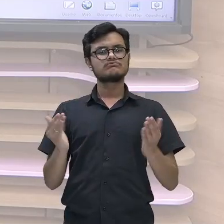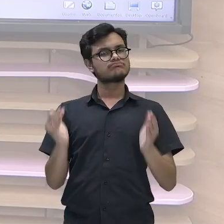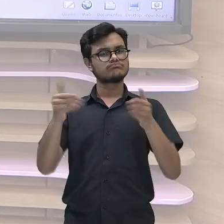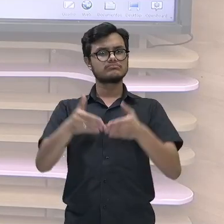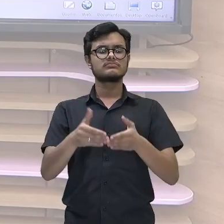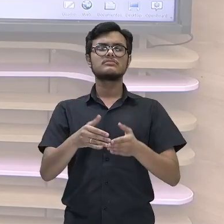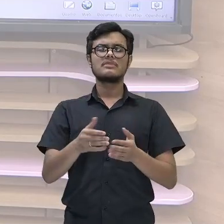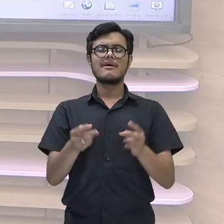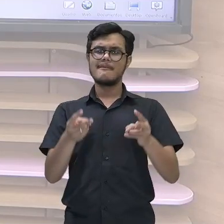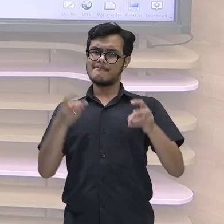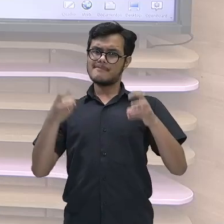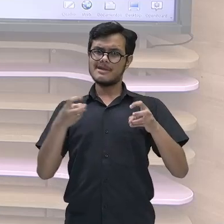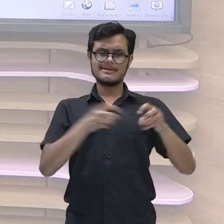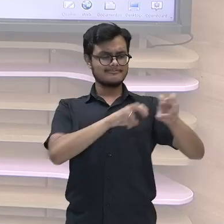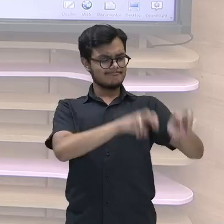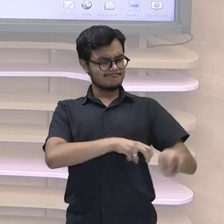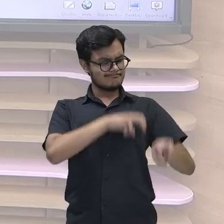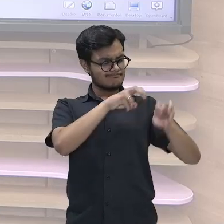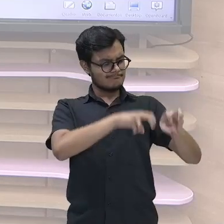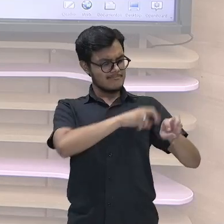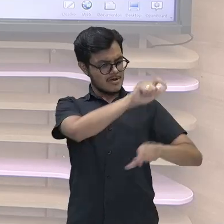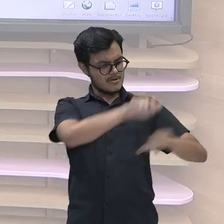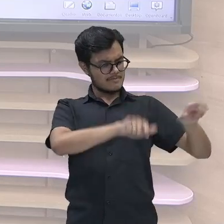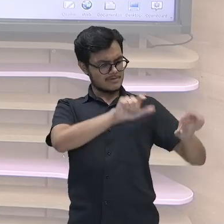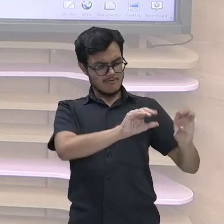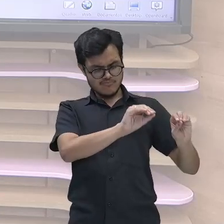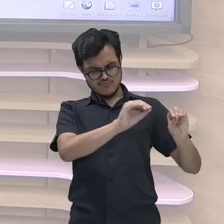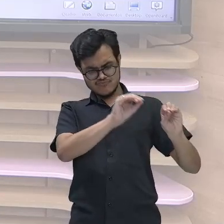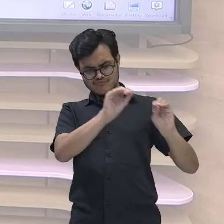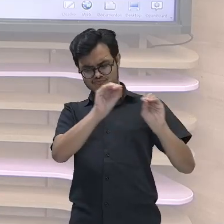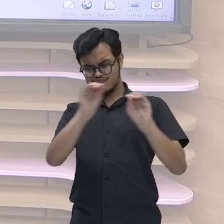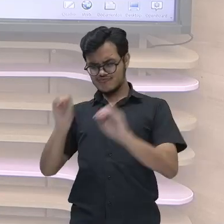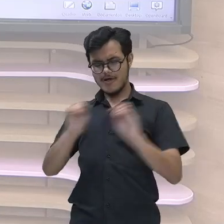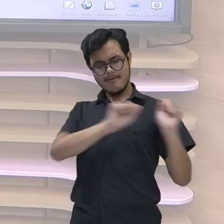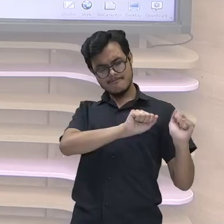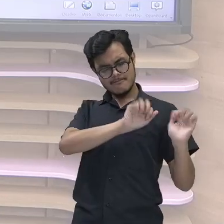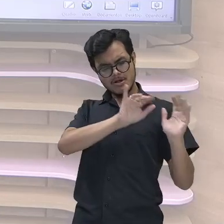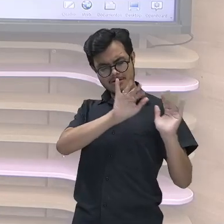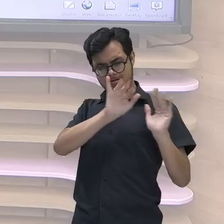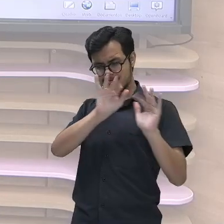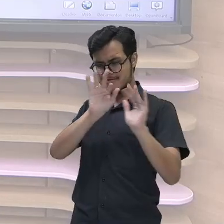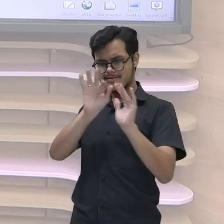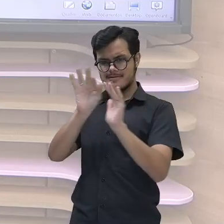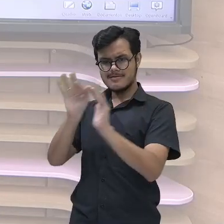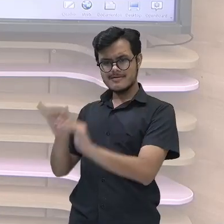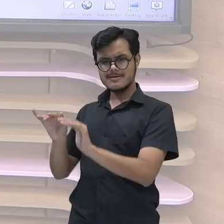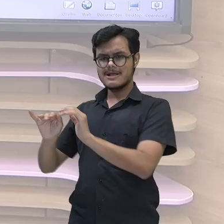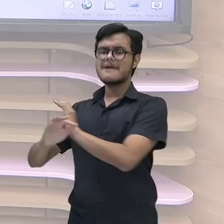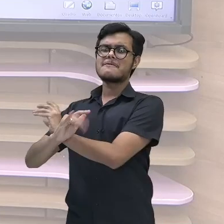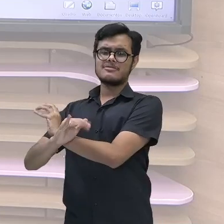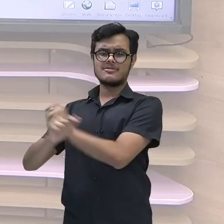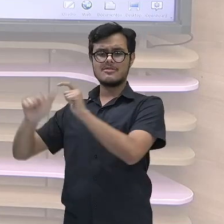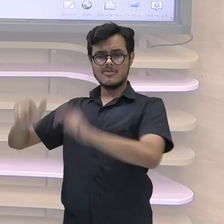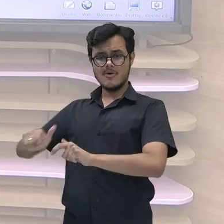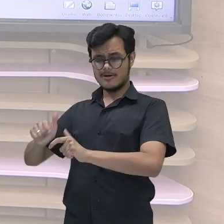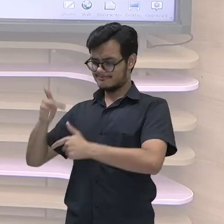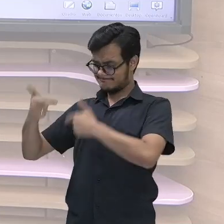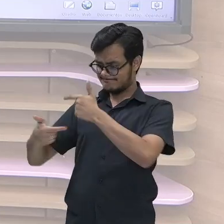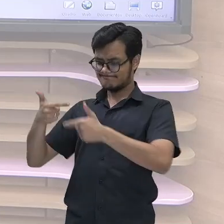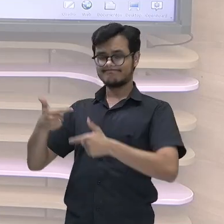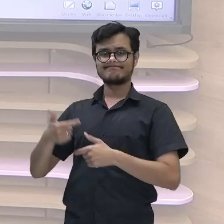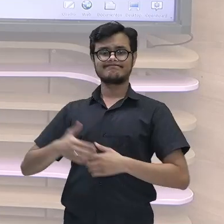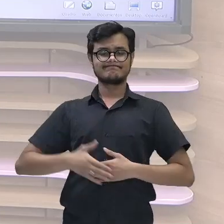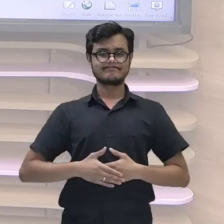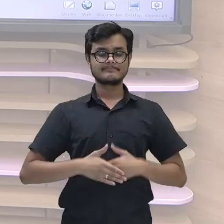êxodo rural, que é a saída da população do campo, né, indo ali para o meio urbano. Então, todas